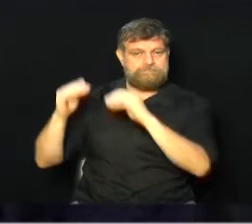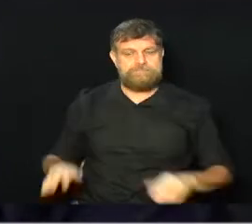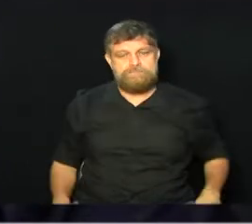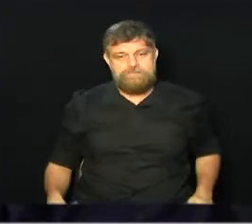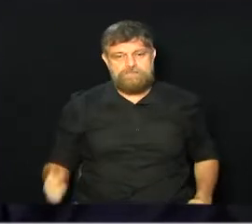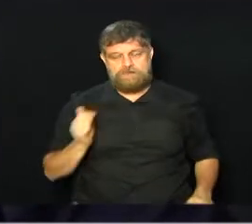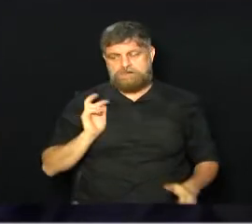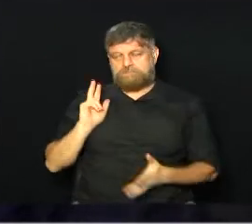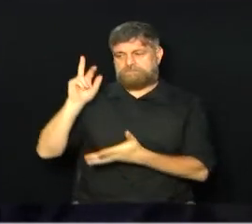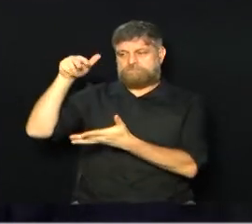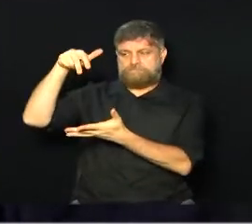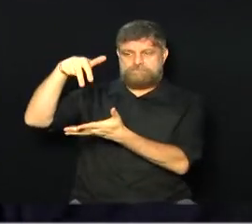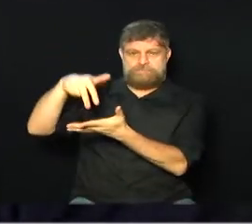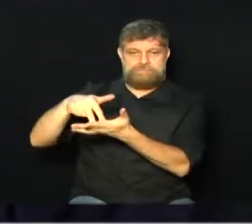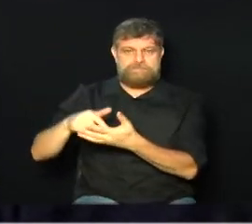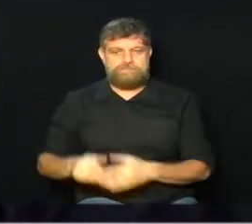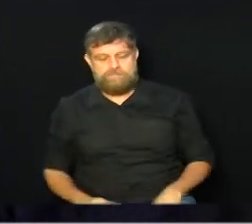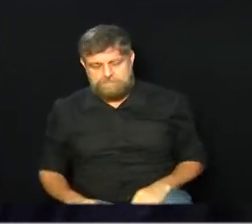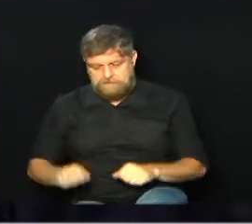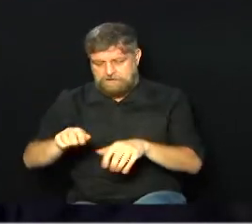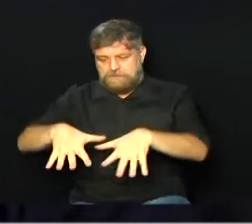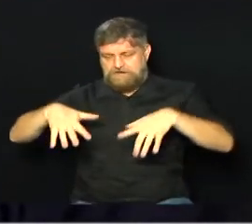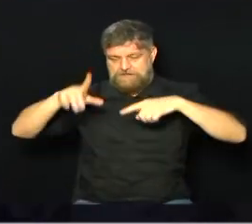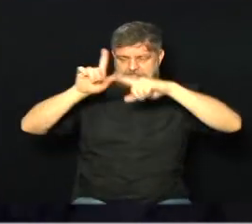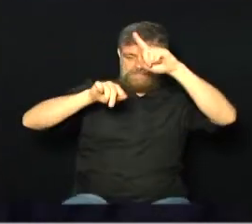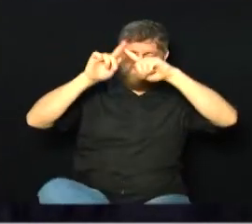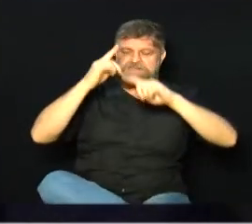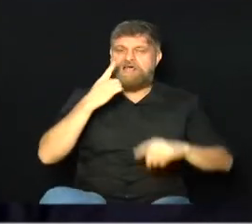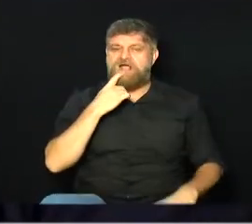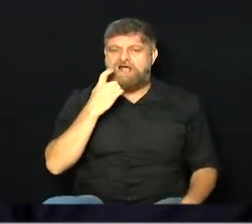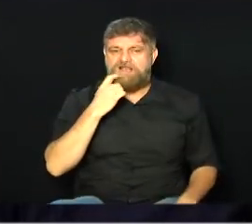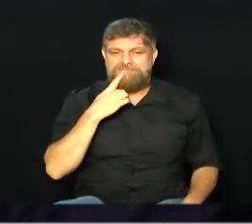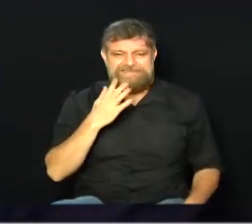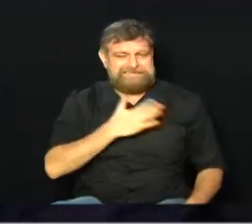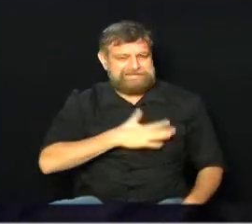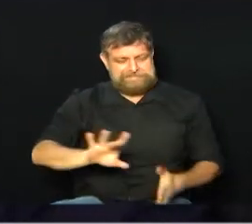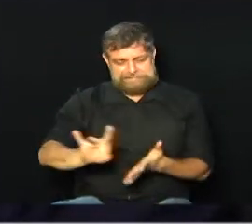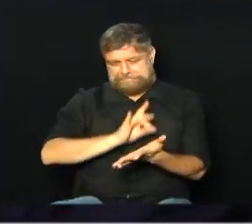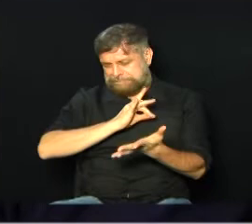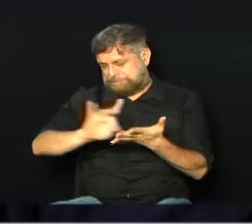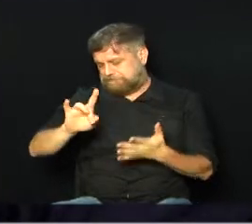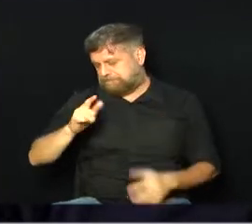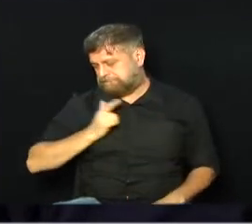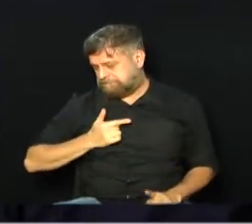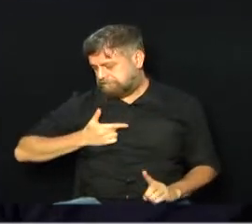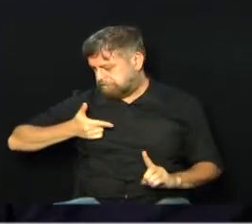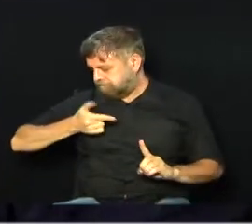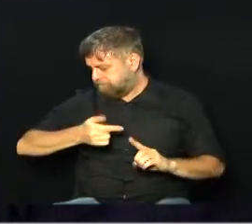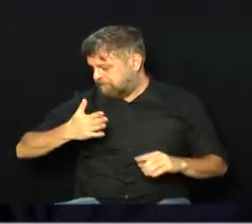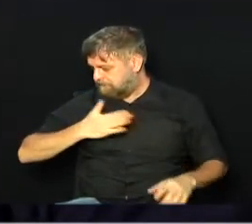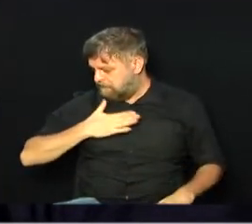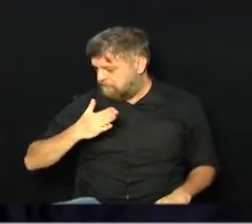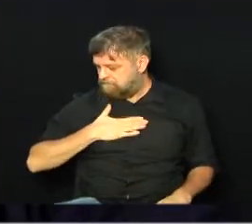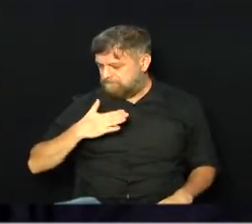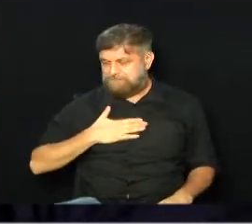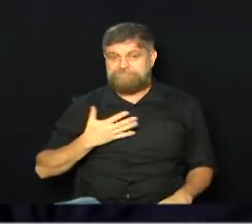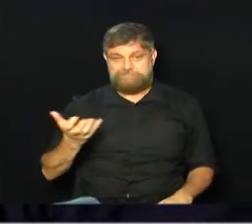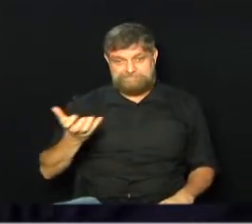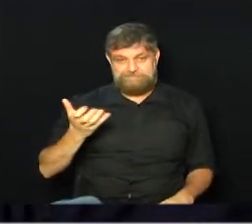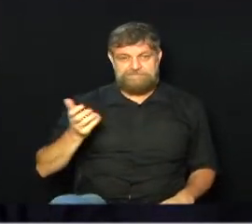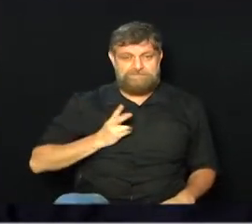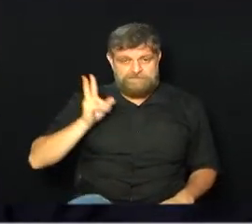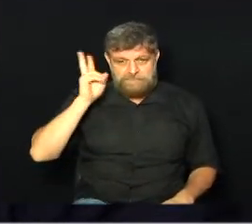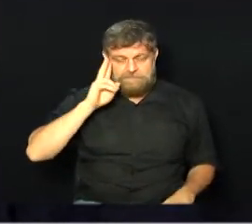lá, a torcida do Estrela Vermelha, do rival, já me detestava, já queria Nossa. Me matar o tempo inteiro. Inclusive, tem uma história